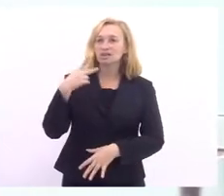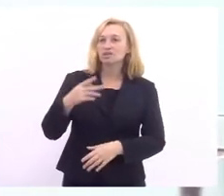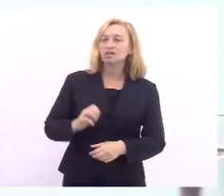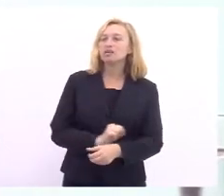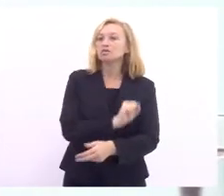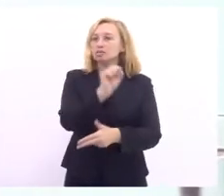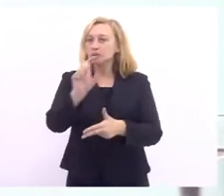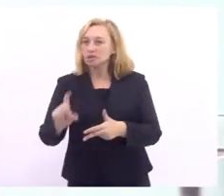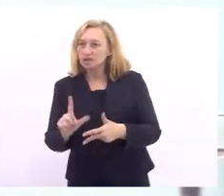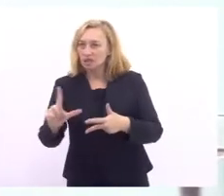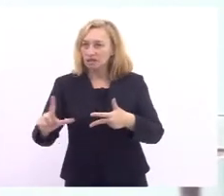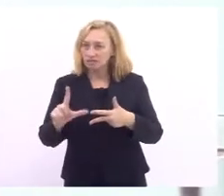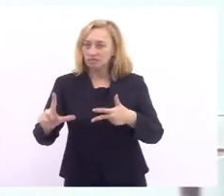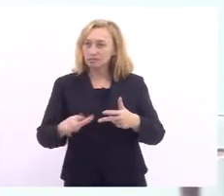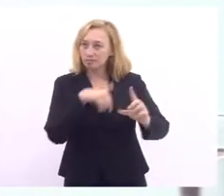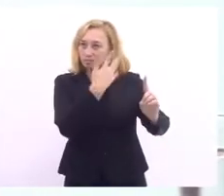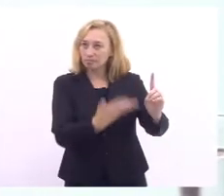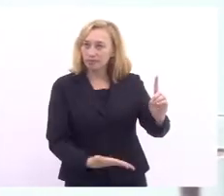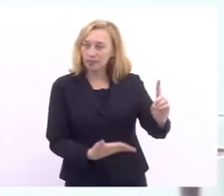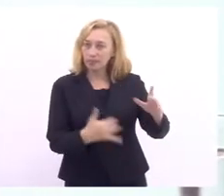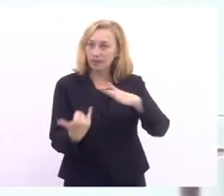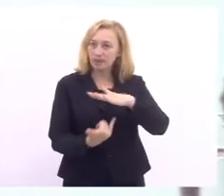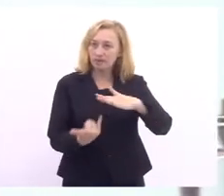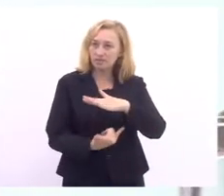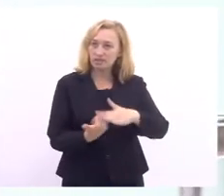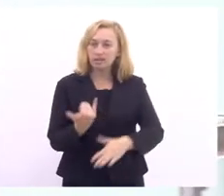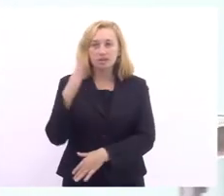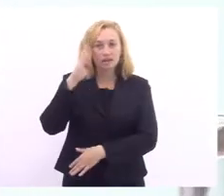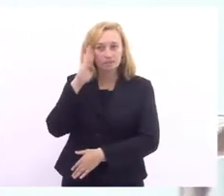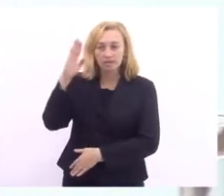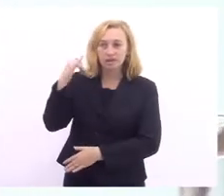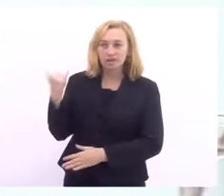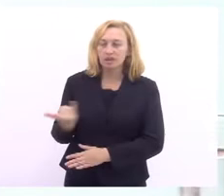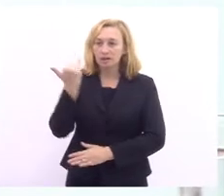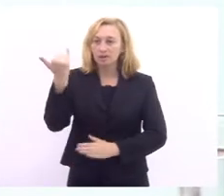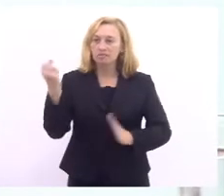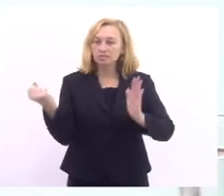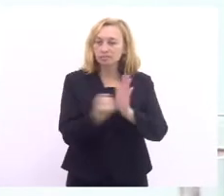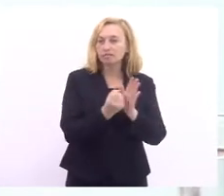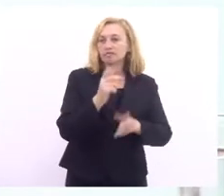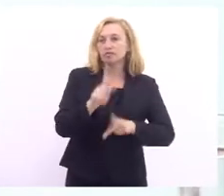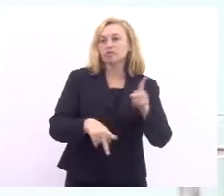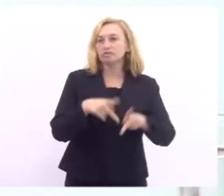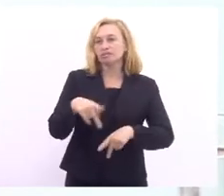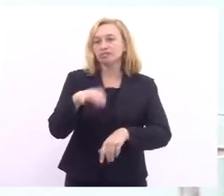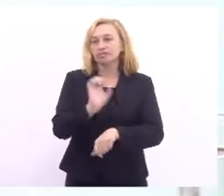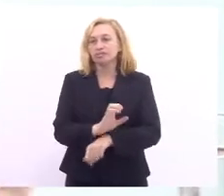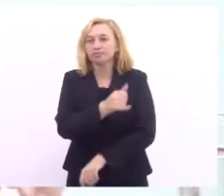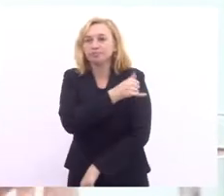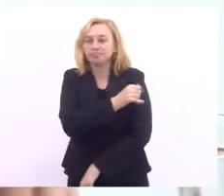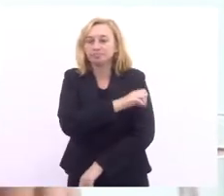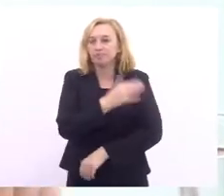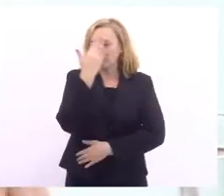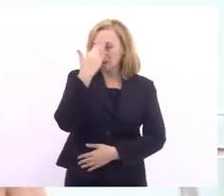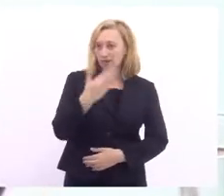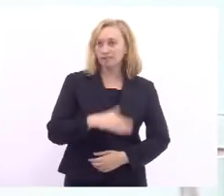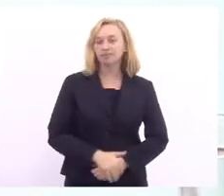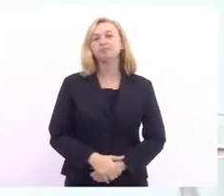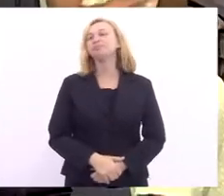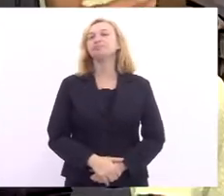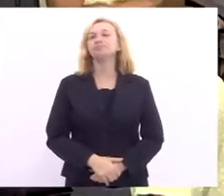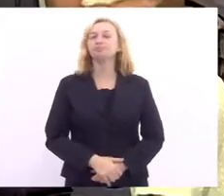Poder Legislativo Por que homenageia uma entidade que é Patrimônio e orgulho do povo do Estado do Rio de Janeiro Muito obrigado